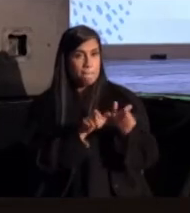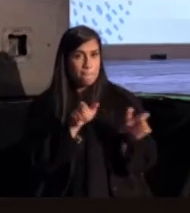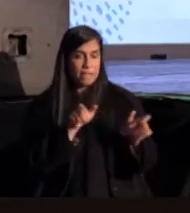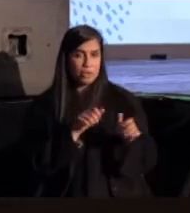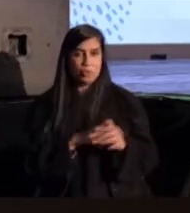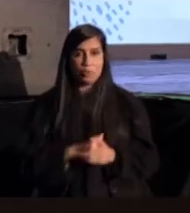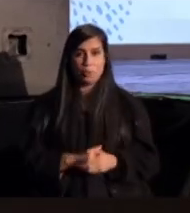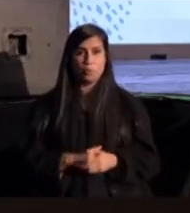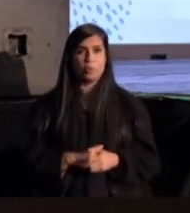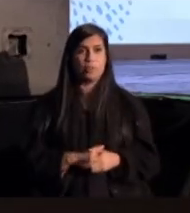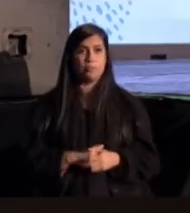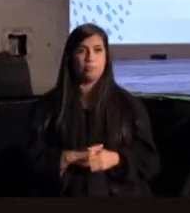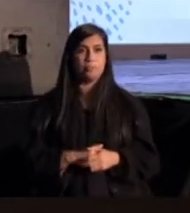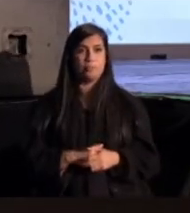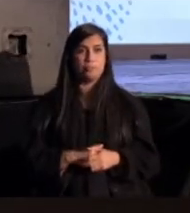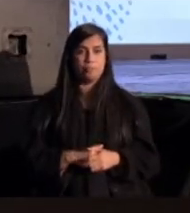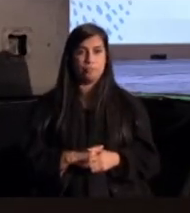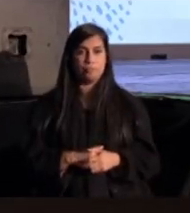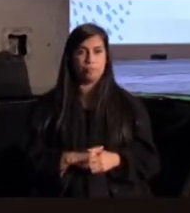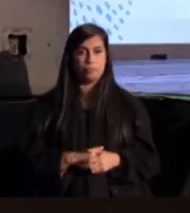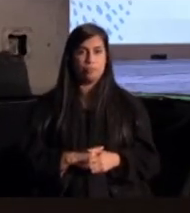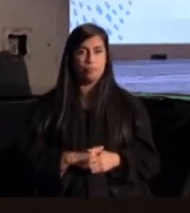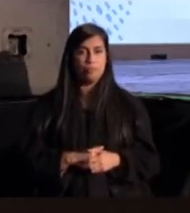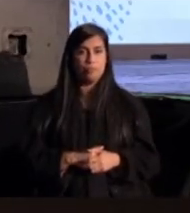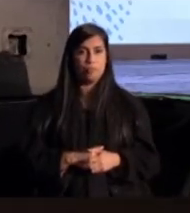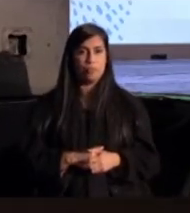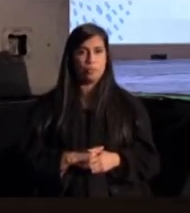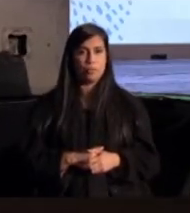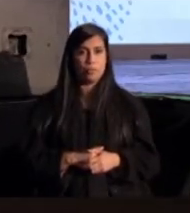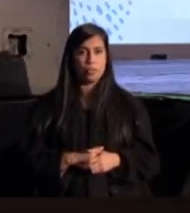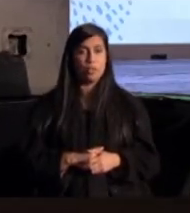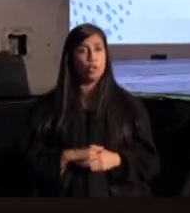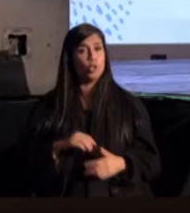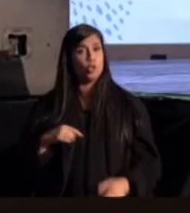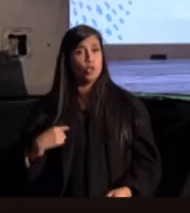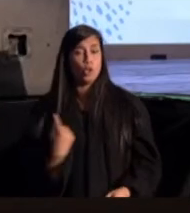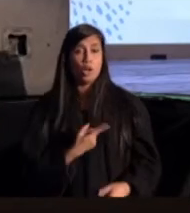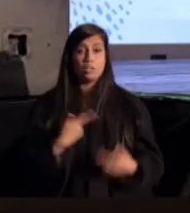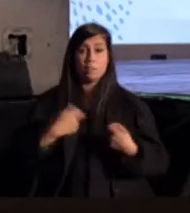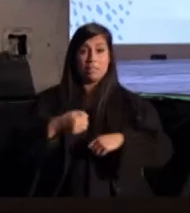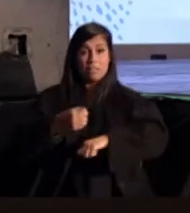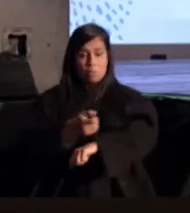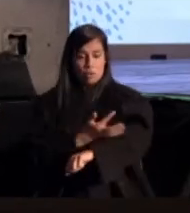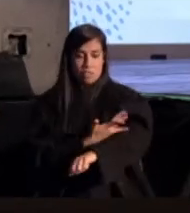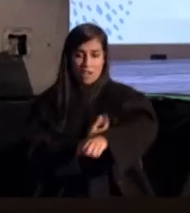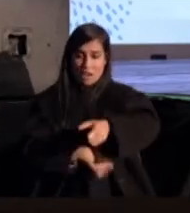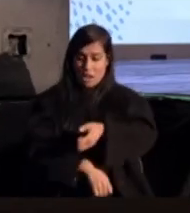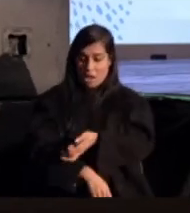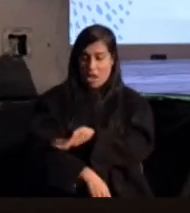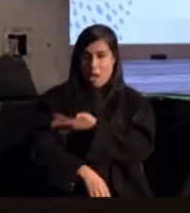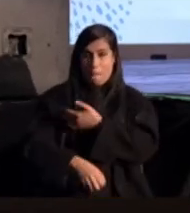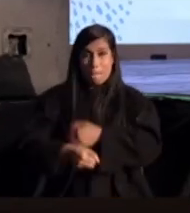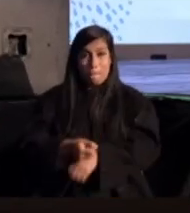Krenak, cosmofobia e cosmofilia. Vamos cultivar afetos